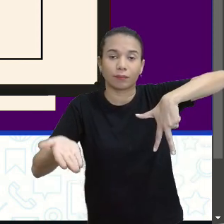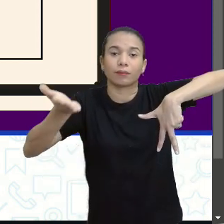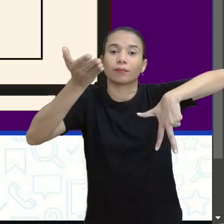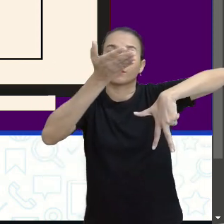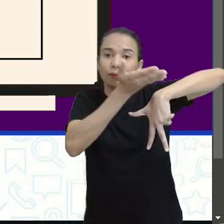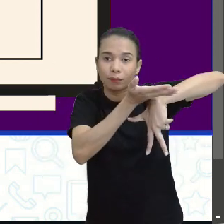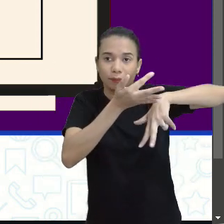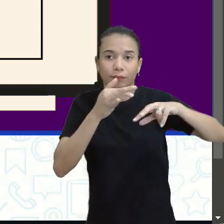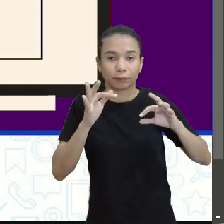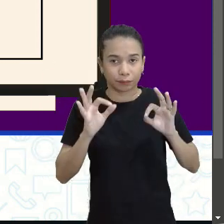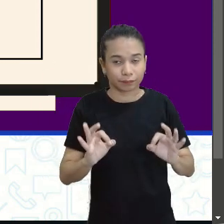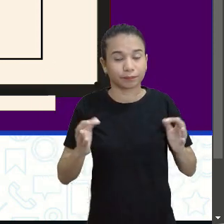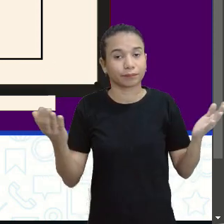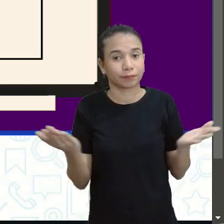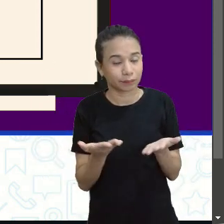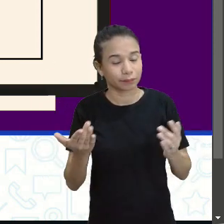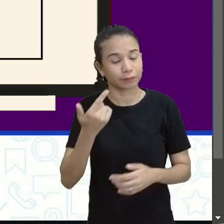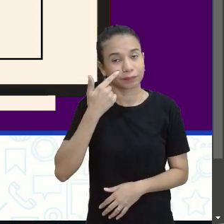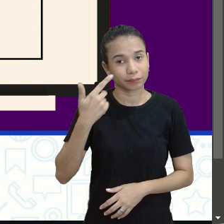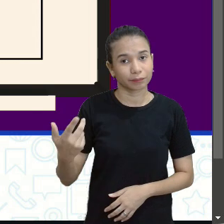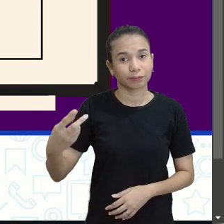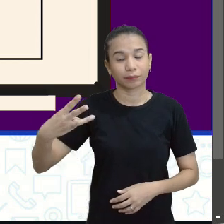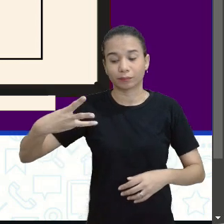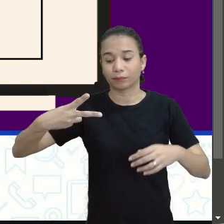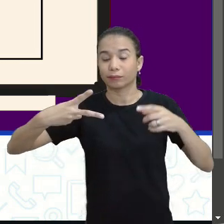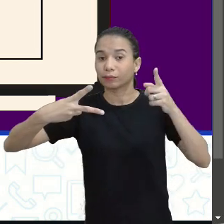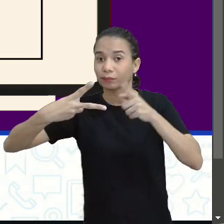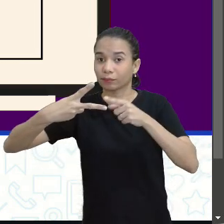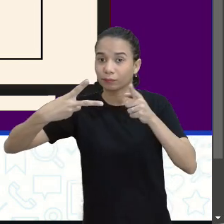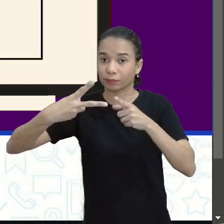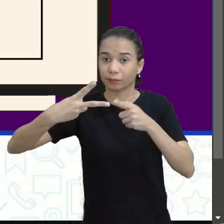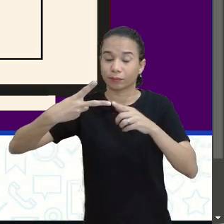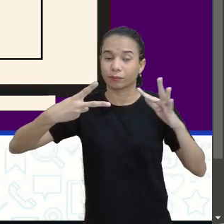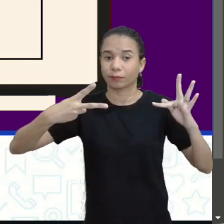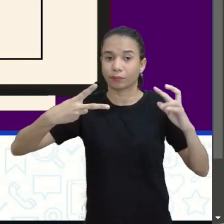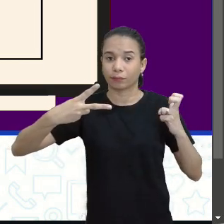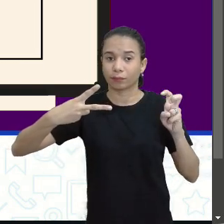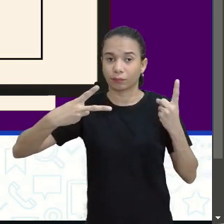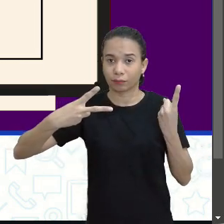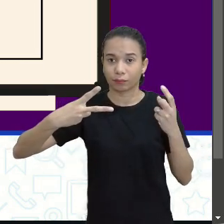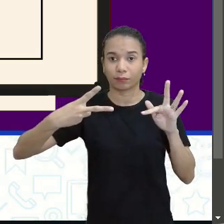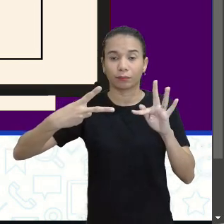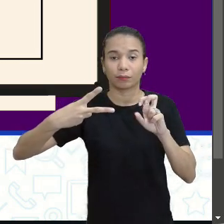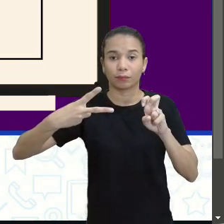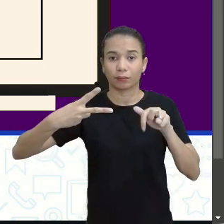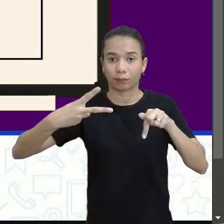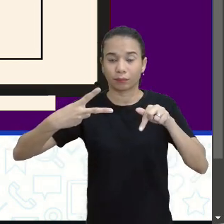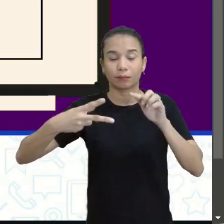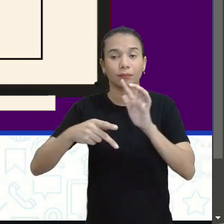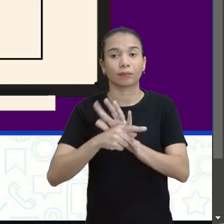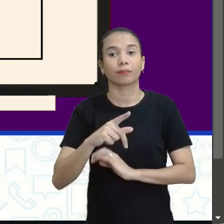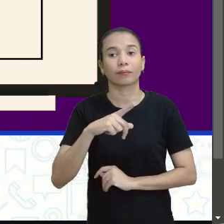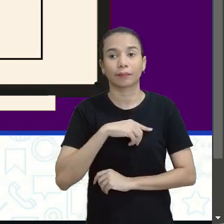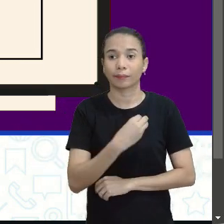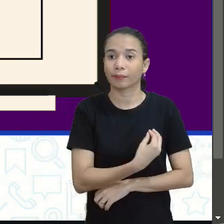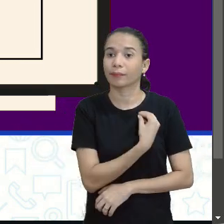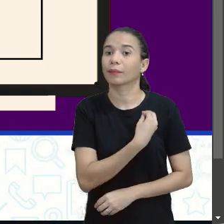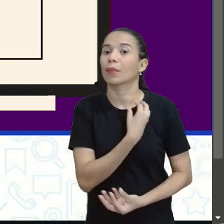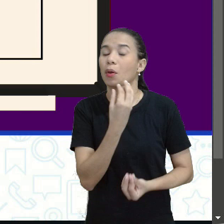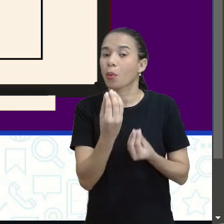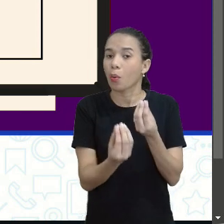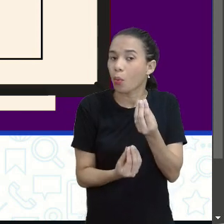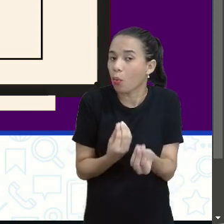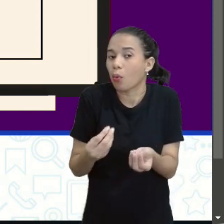superiores. E aí mais uma classe, aí nós temos F51 a F57, então